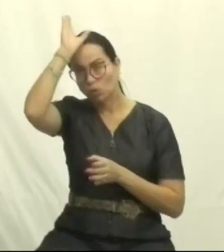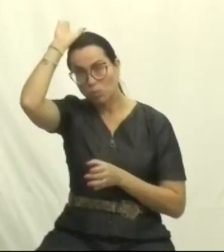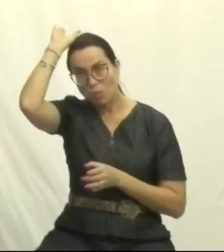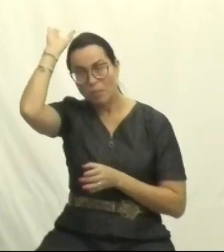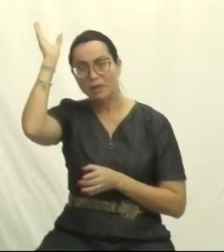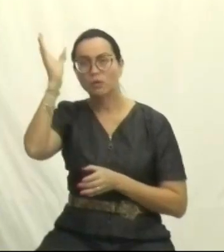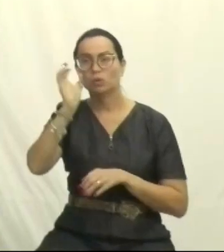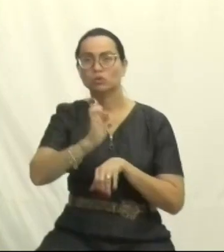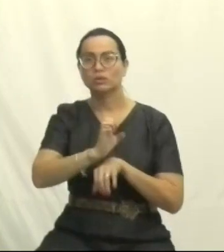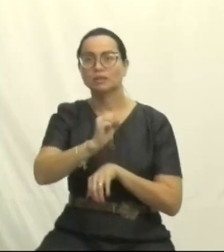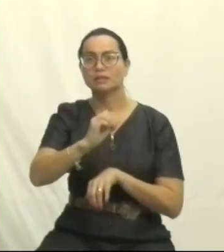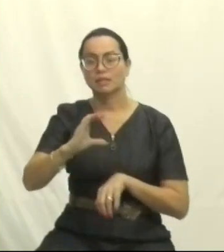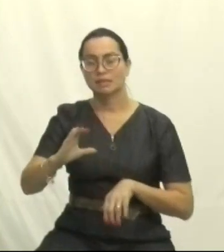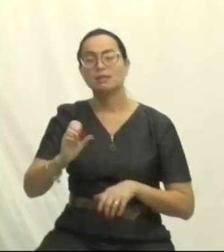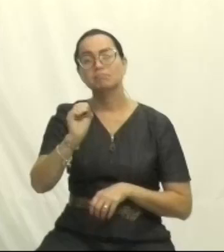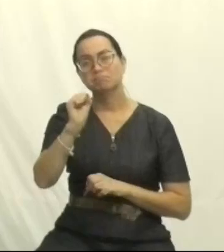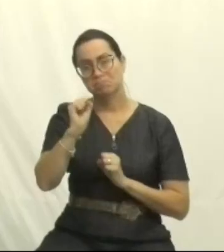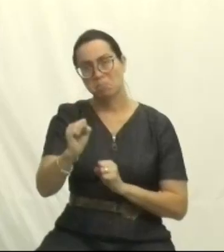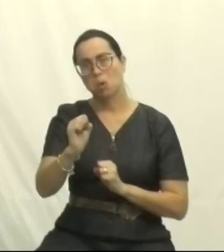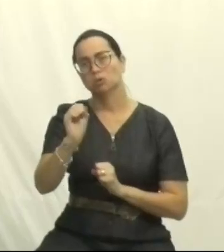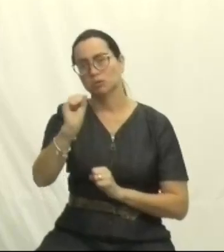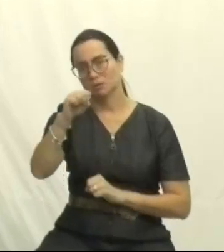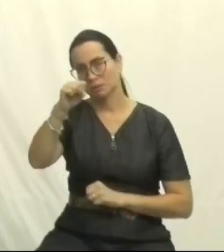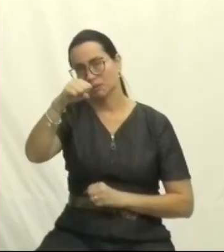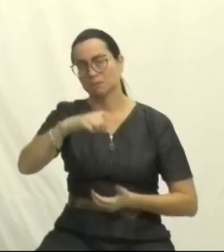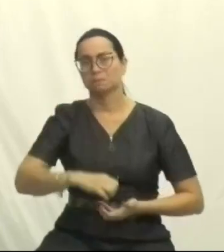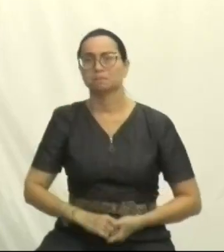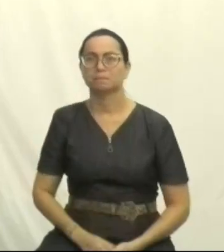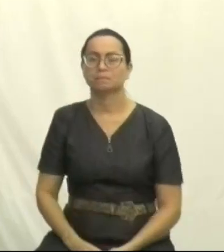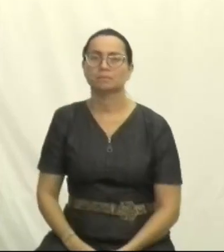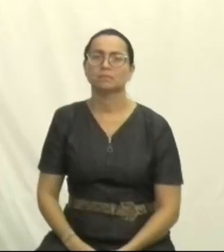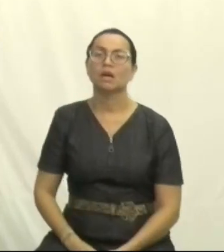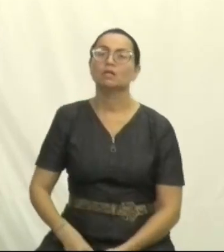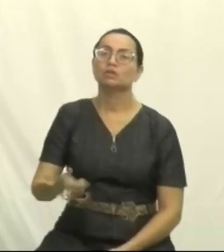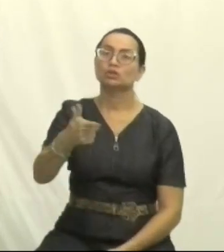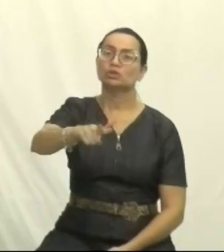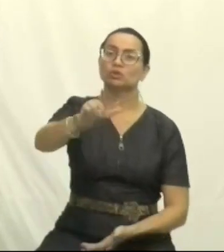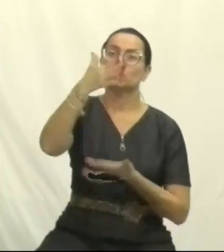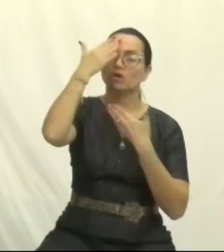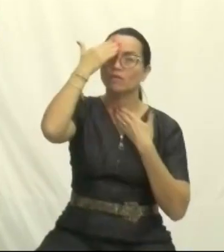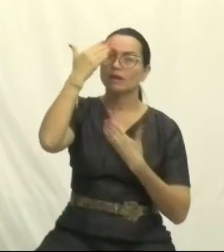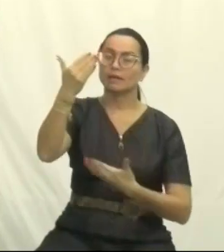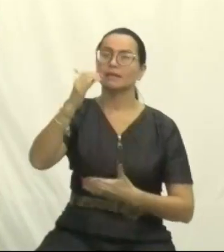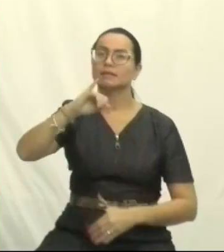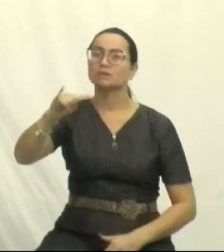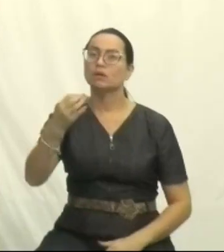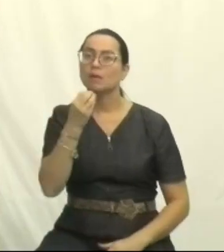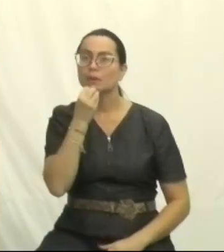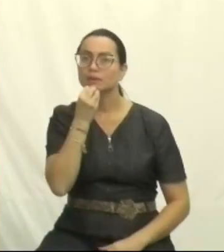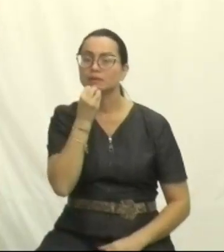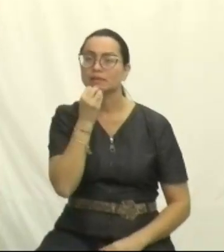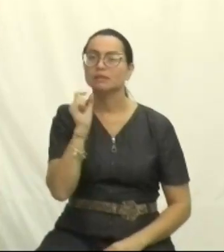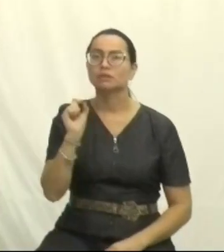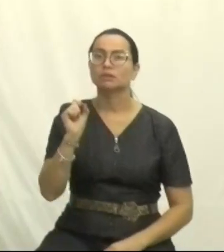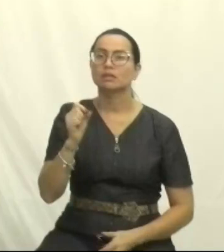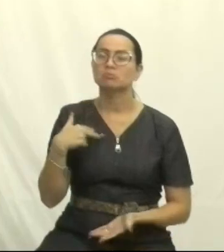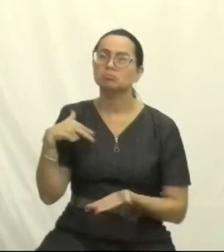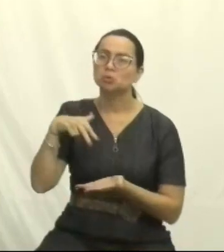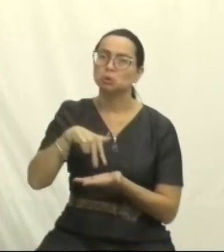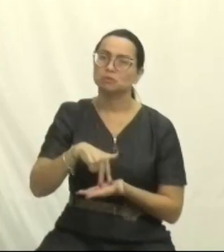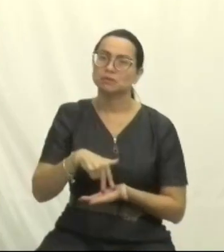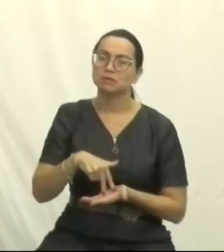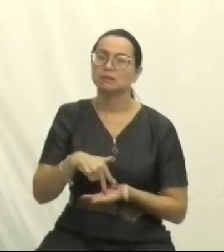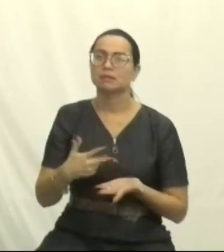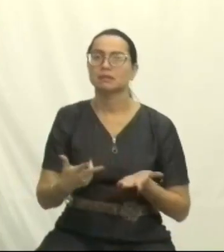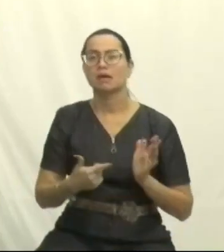Catarina, existe essa possibilidade. Mais uma vez, agradeço a oportunidade de estarmos aqui